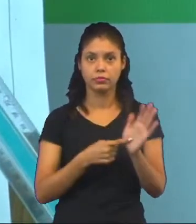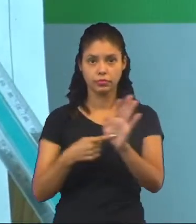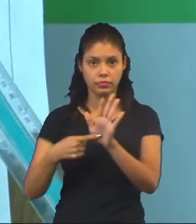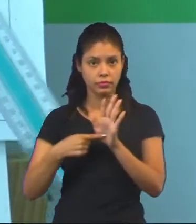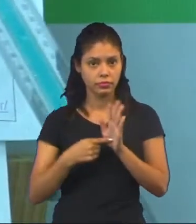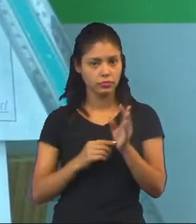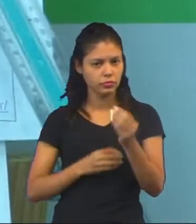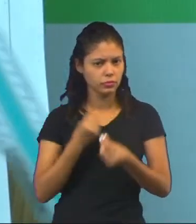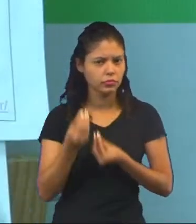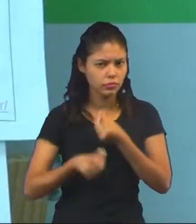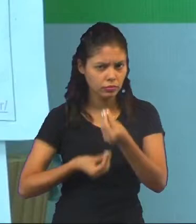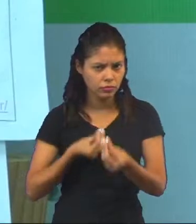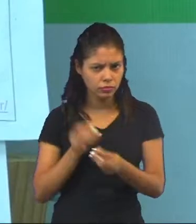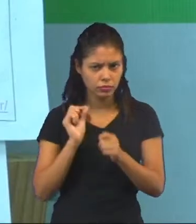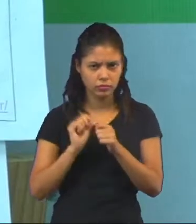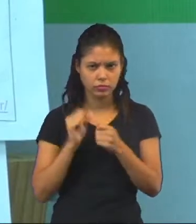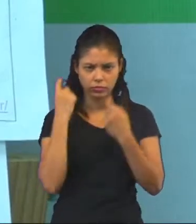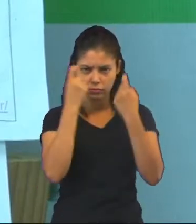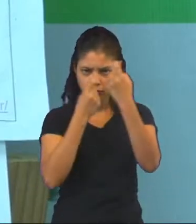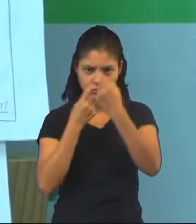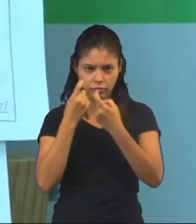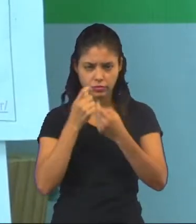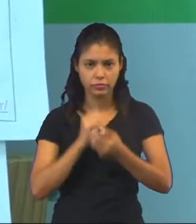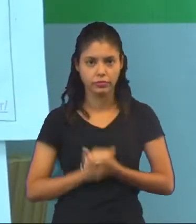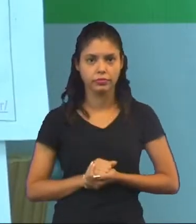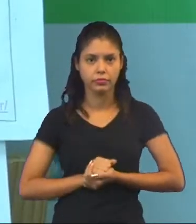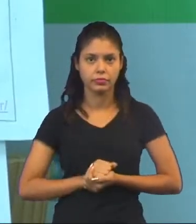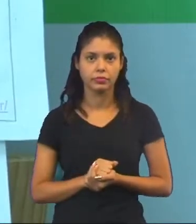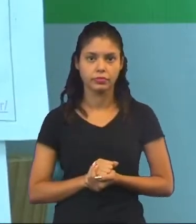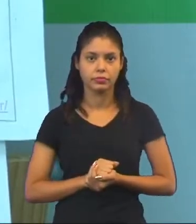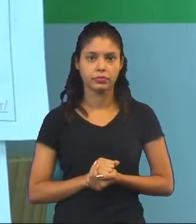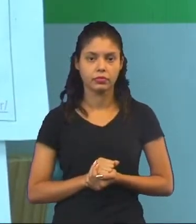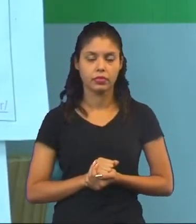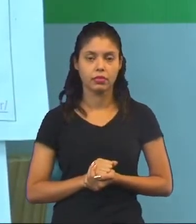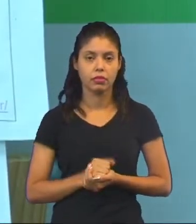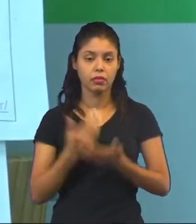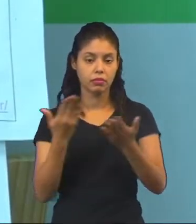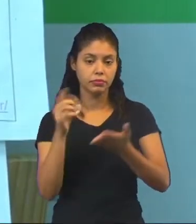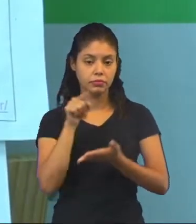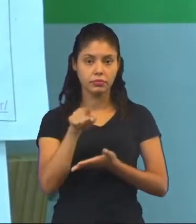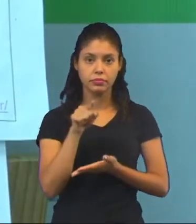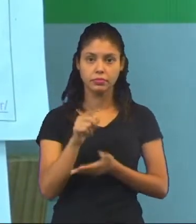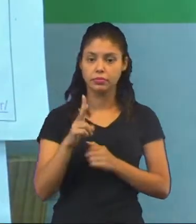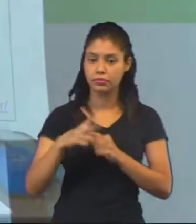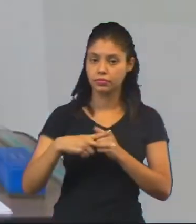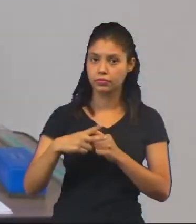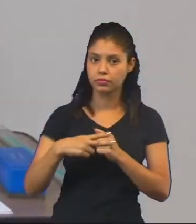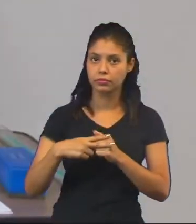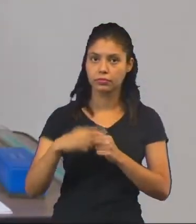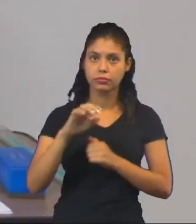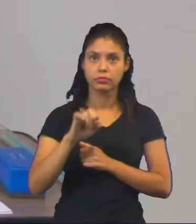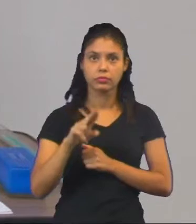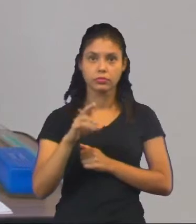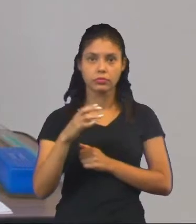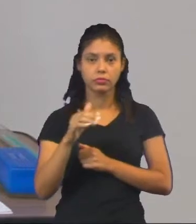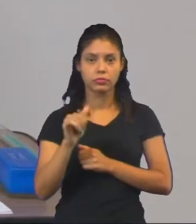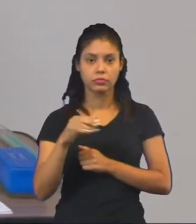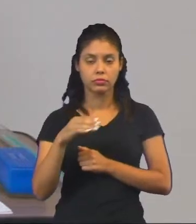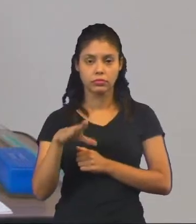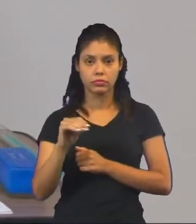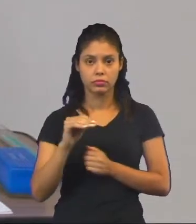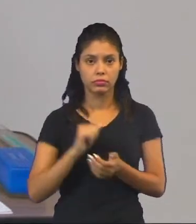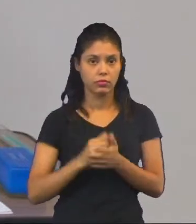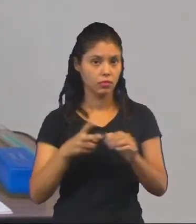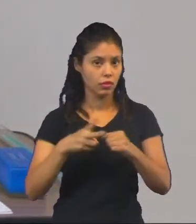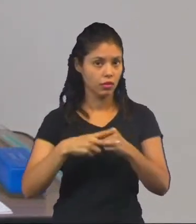indicando a maneira como eles se expressam. Então, isso são verbos de enunciação. São verbos